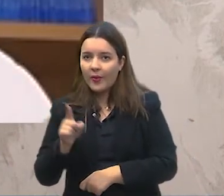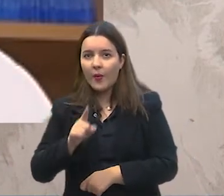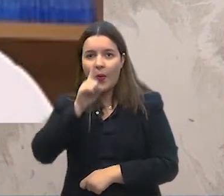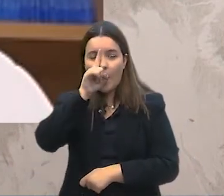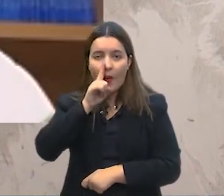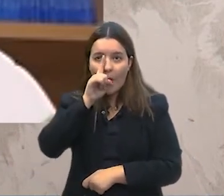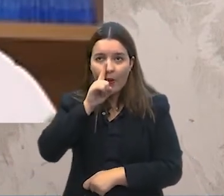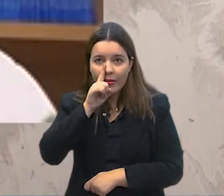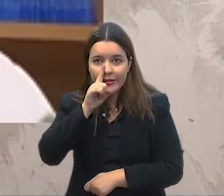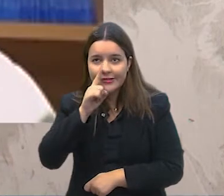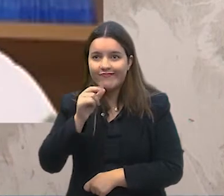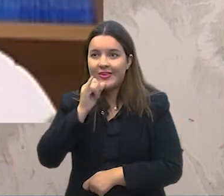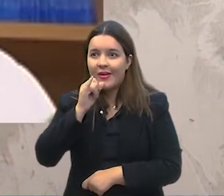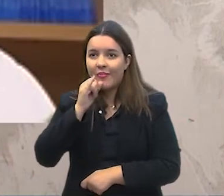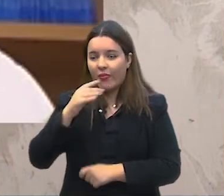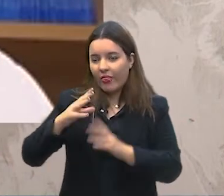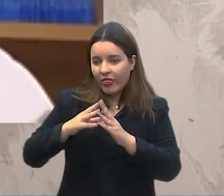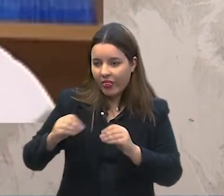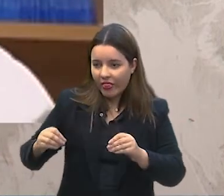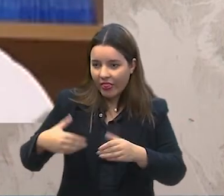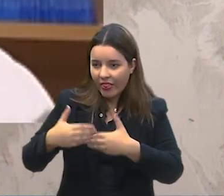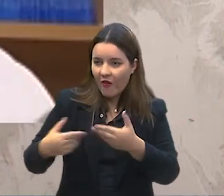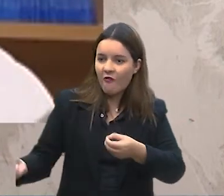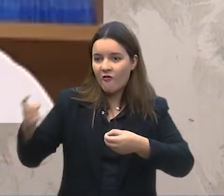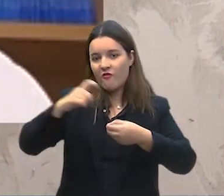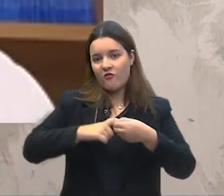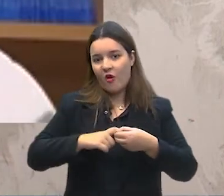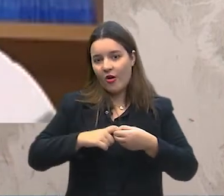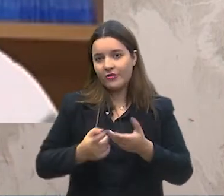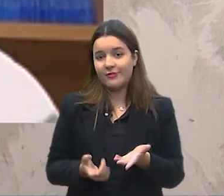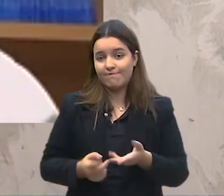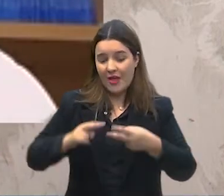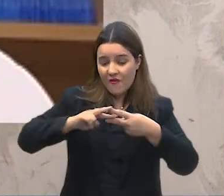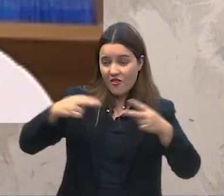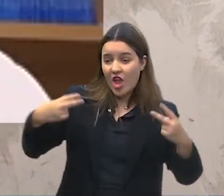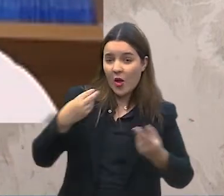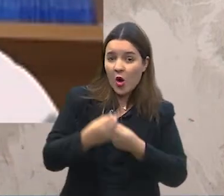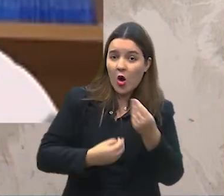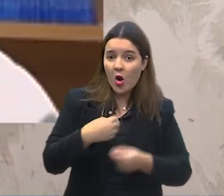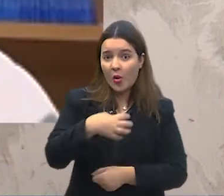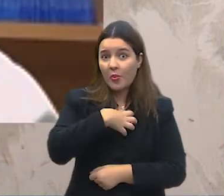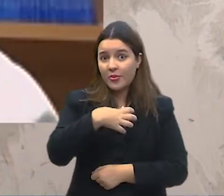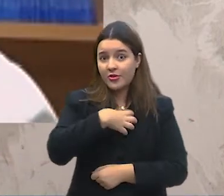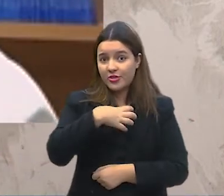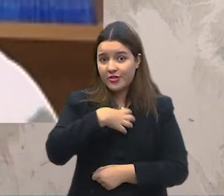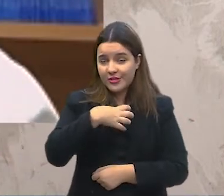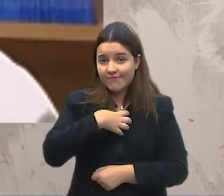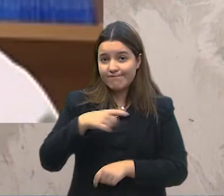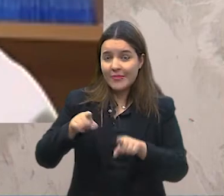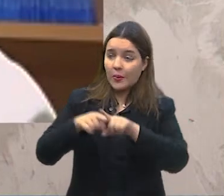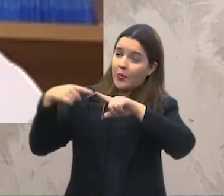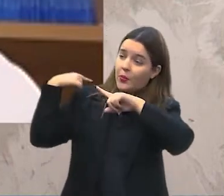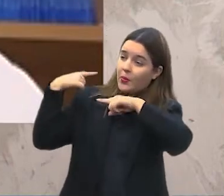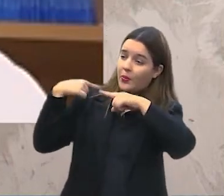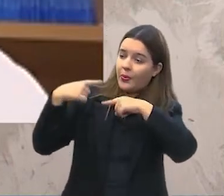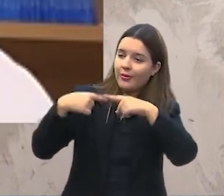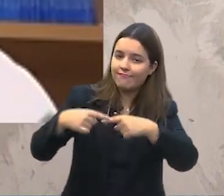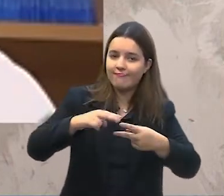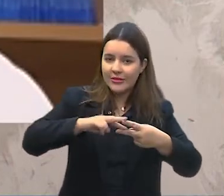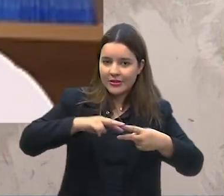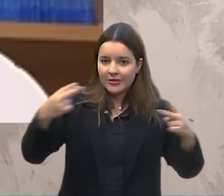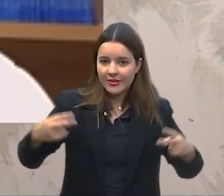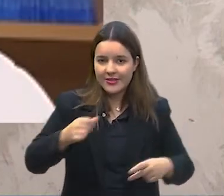de incidência, não é? De marca genética, eventualmente até de uma herança genética. O câncer